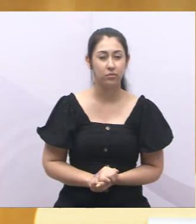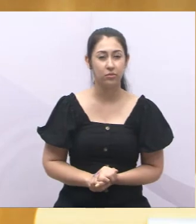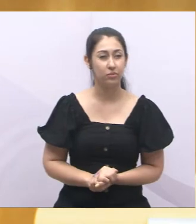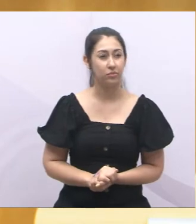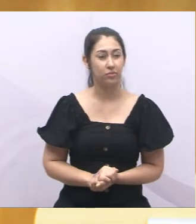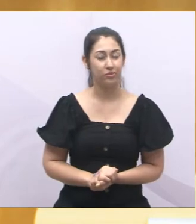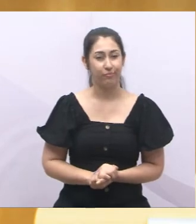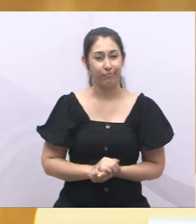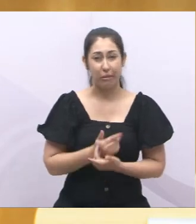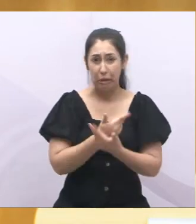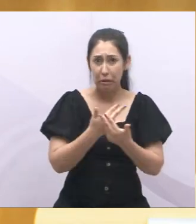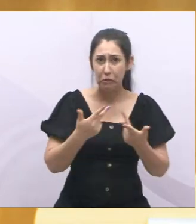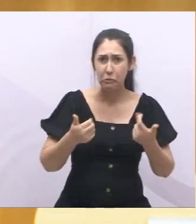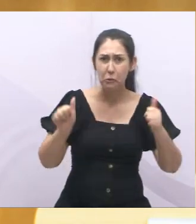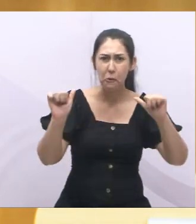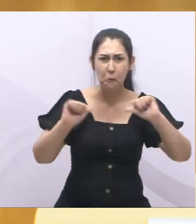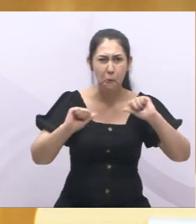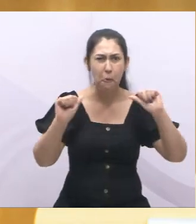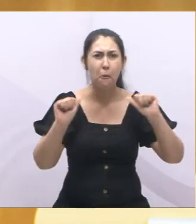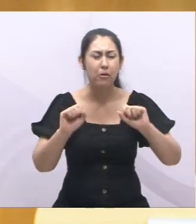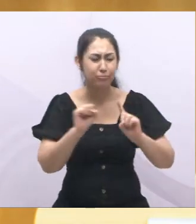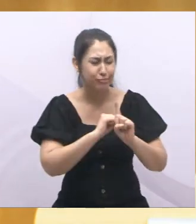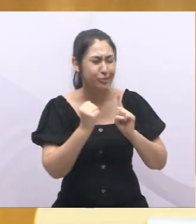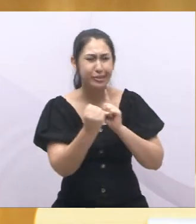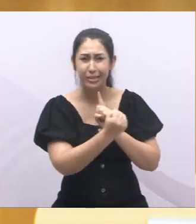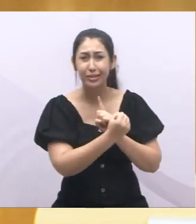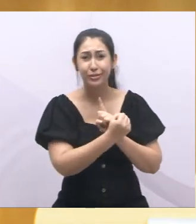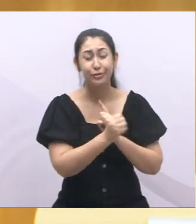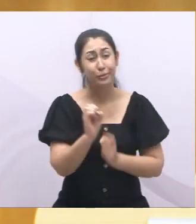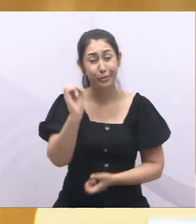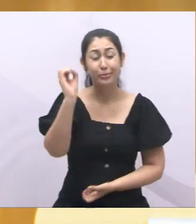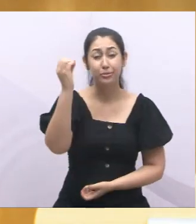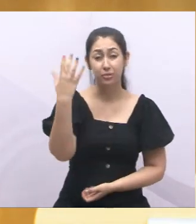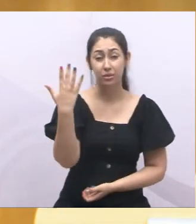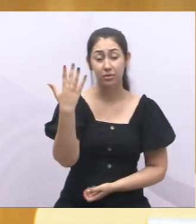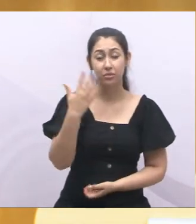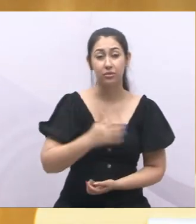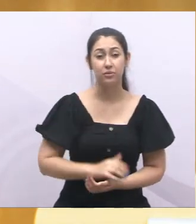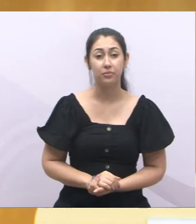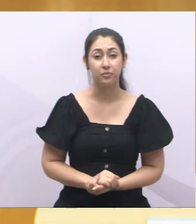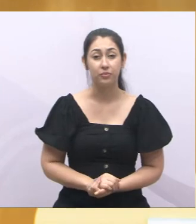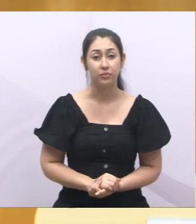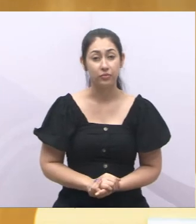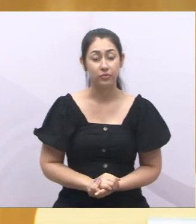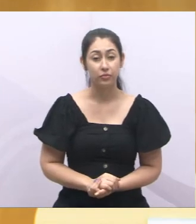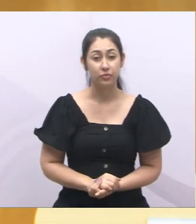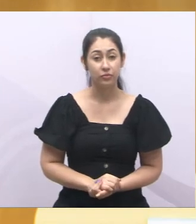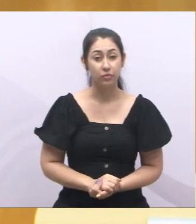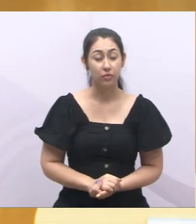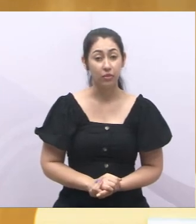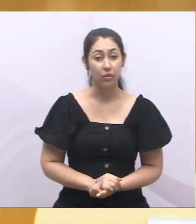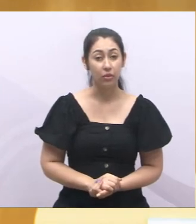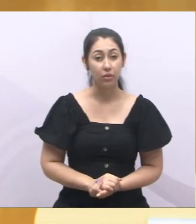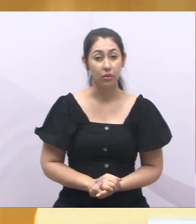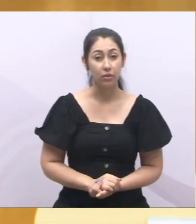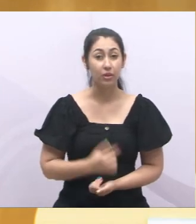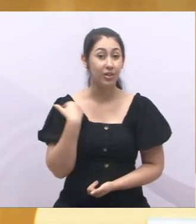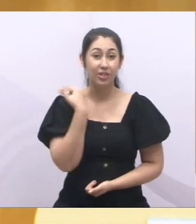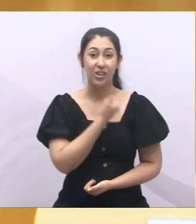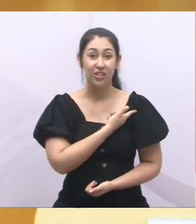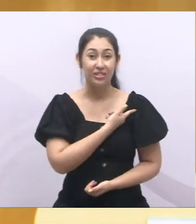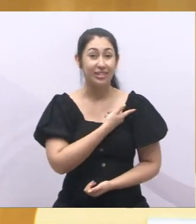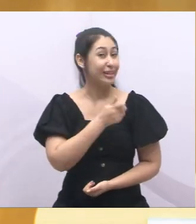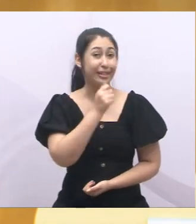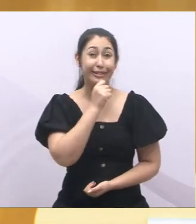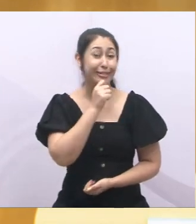pragas sociais batem a nossa porta. E não somos capazes ainda